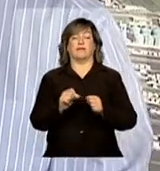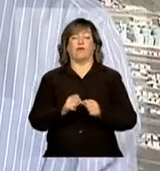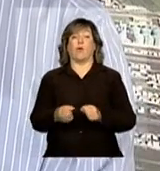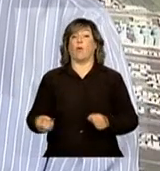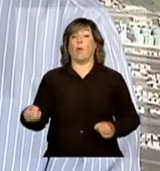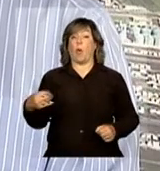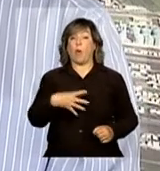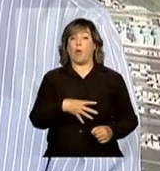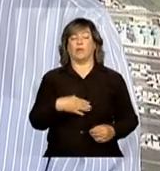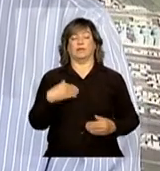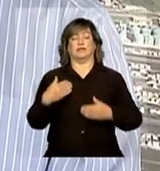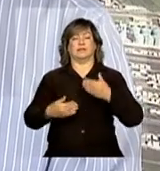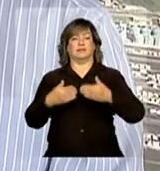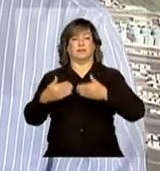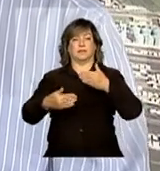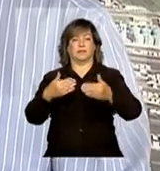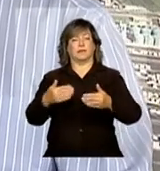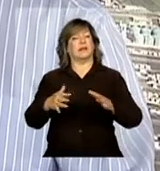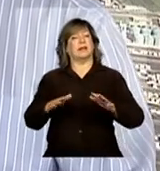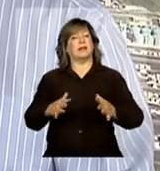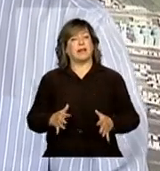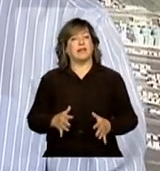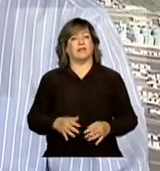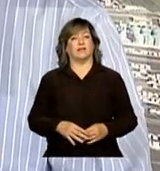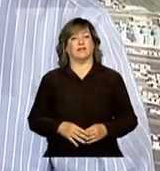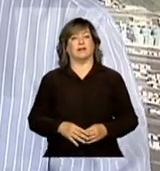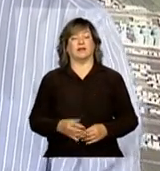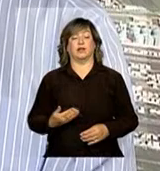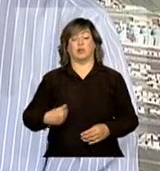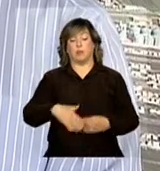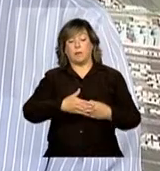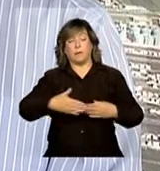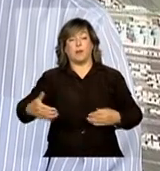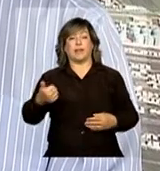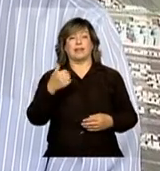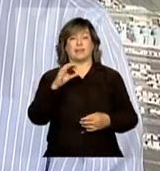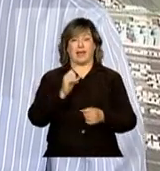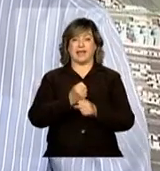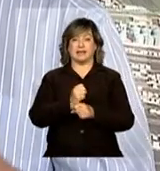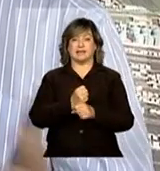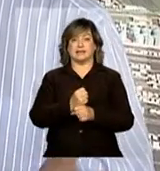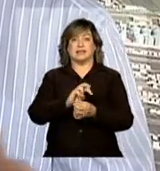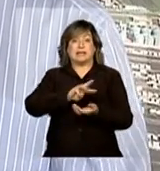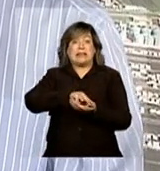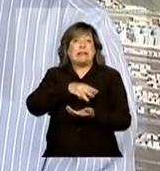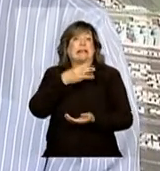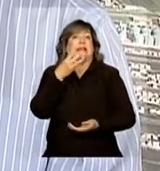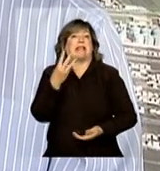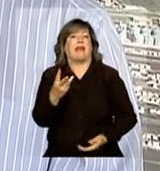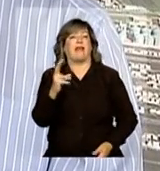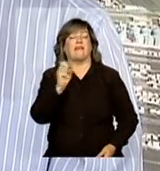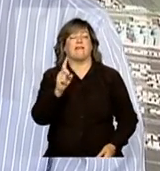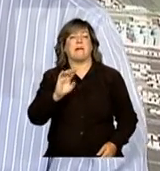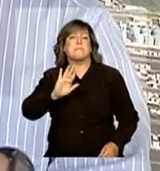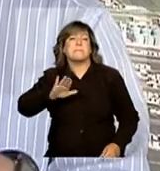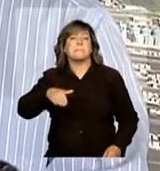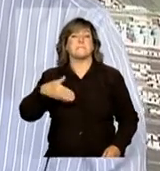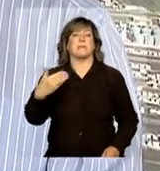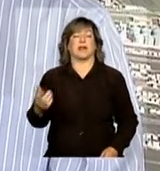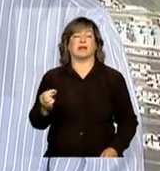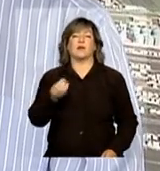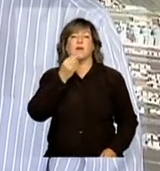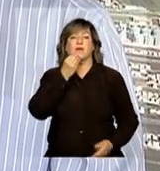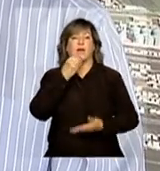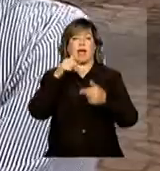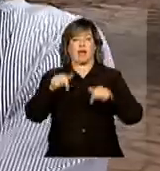ciclo de desenvolvimento que deve, nos próximos 10 anos, triplicar o número de oportunidades aqui no